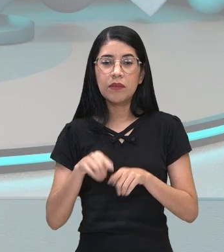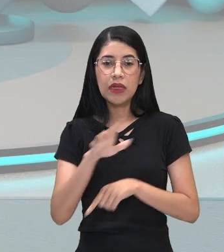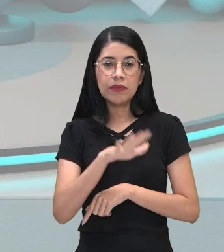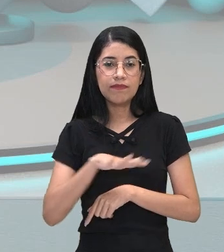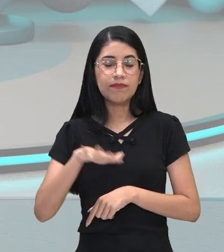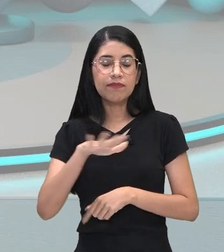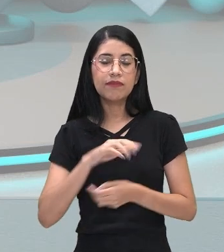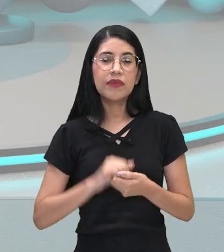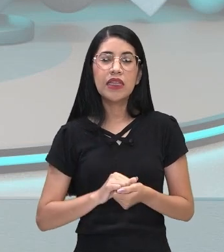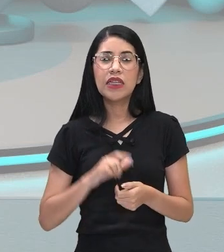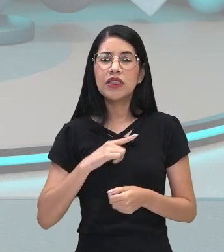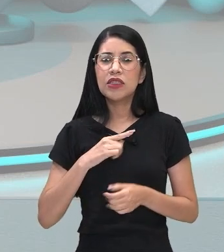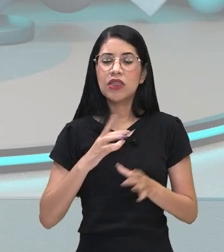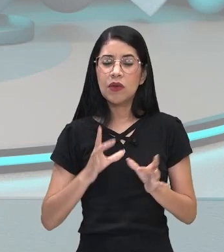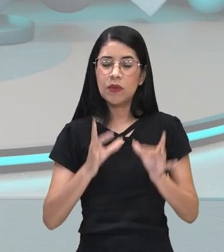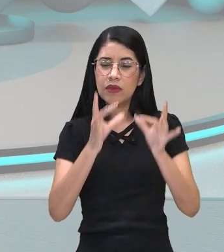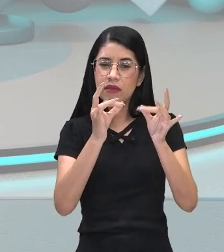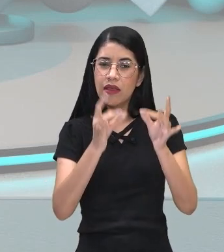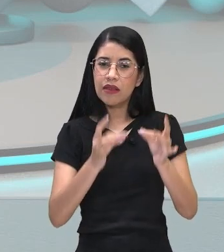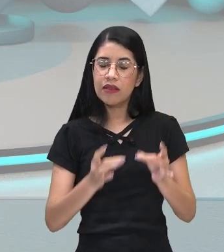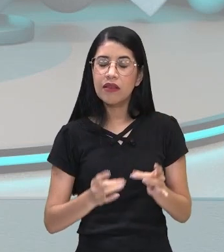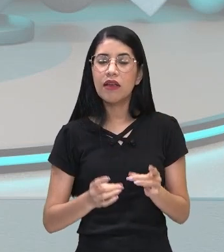elevado grau de detalhamento e